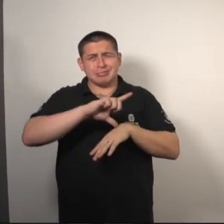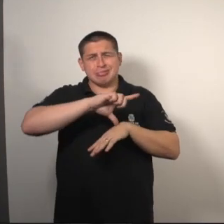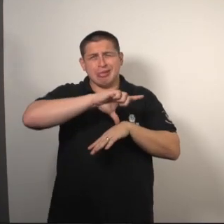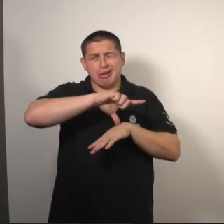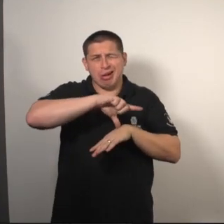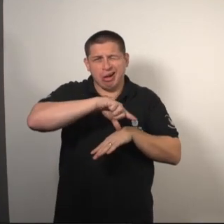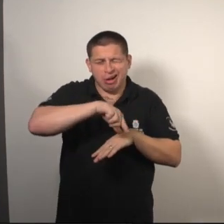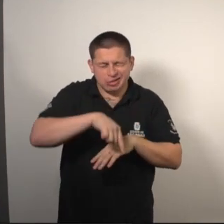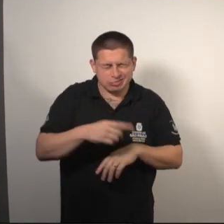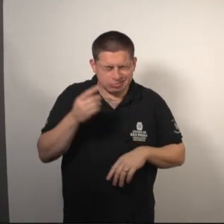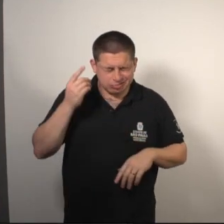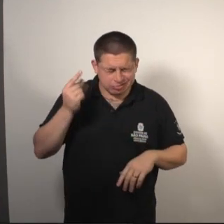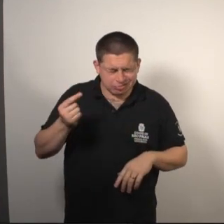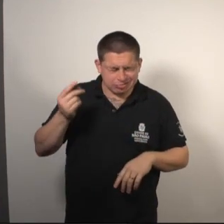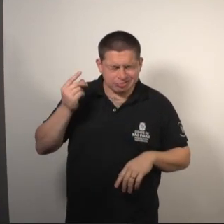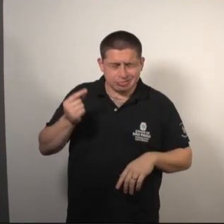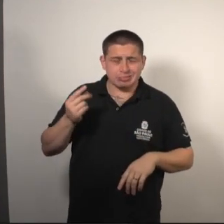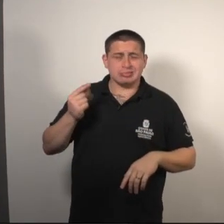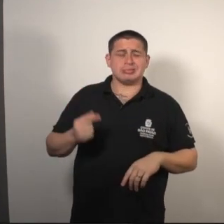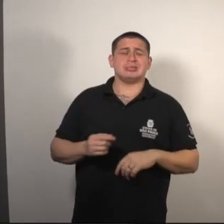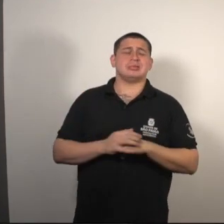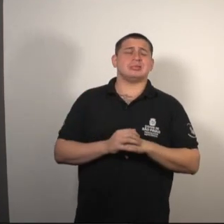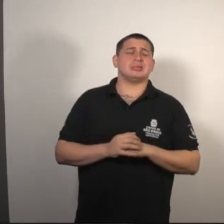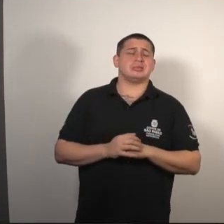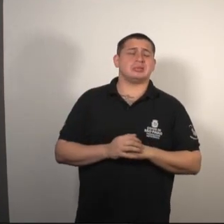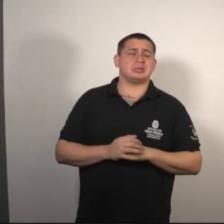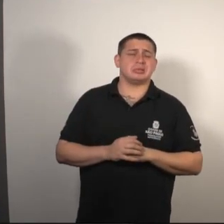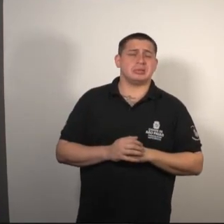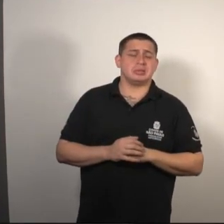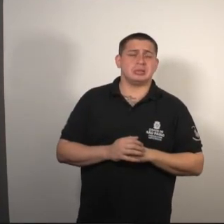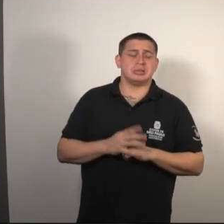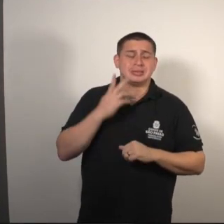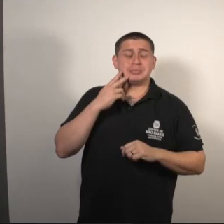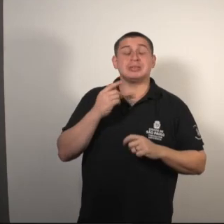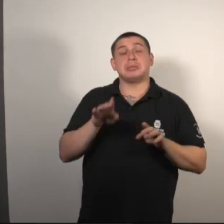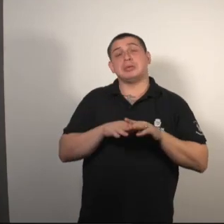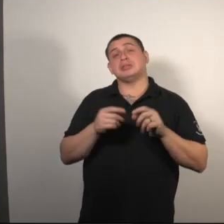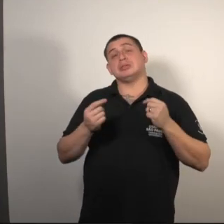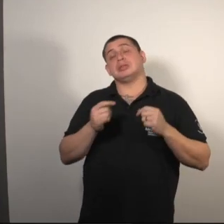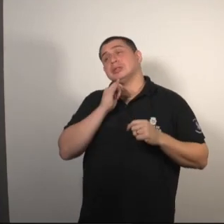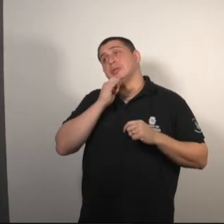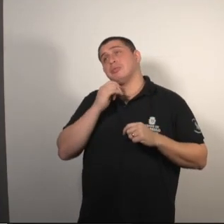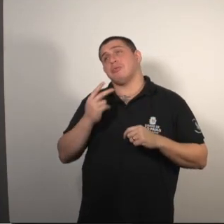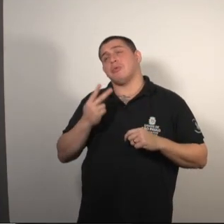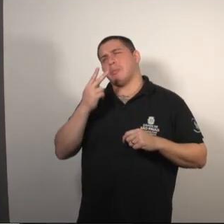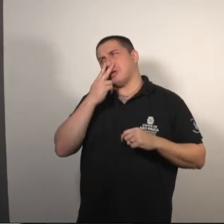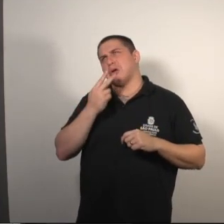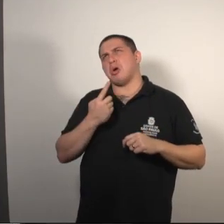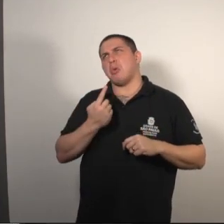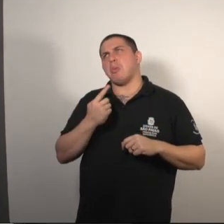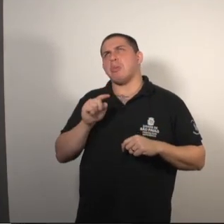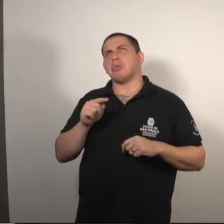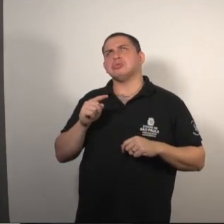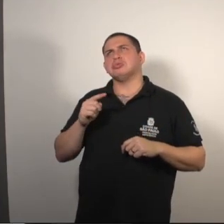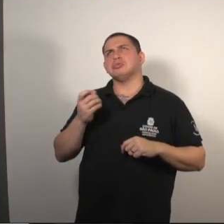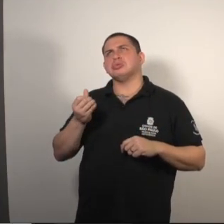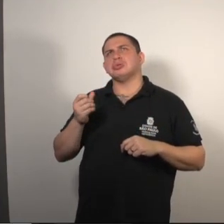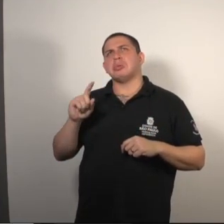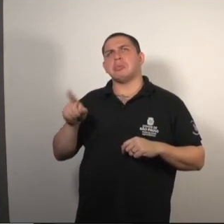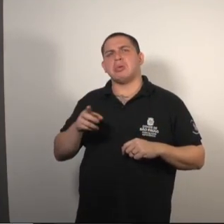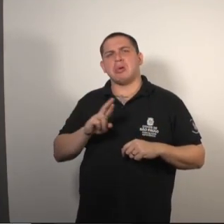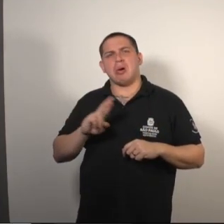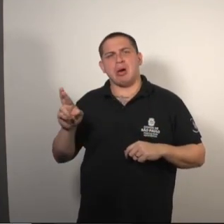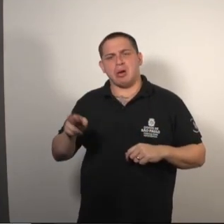queria saber como é que está o andamento disso. E sobre a verba anunciada, que são 1,6 bilhão, né, de